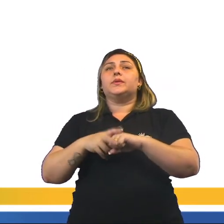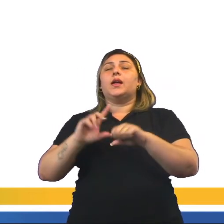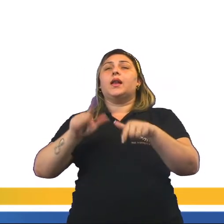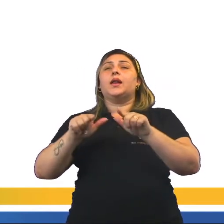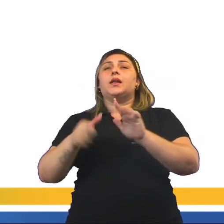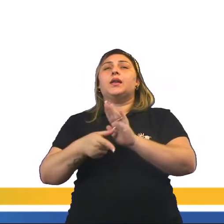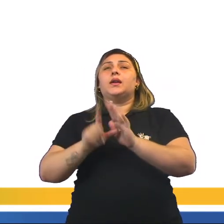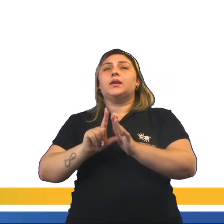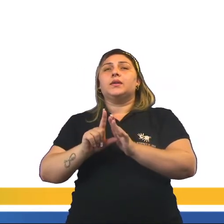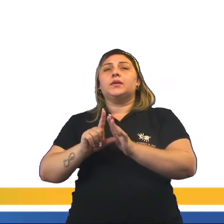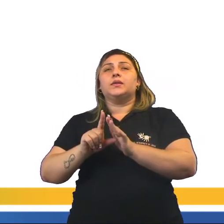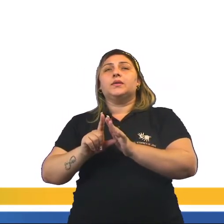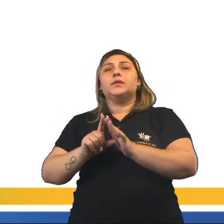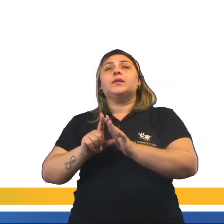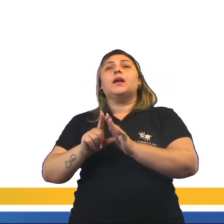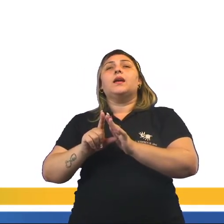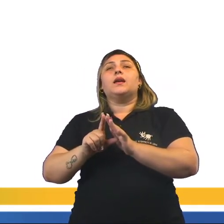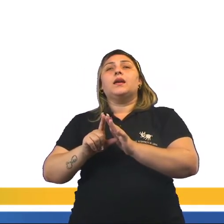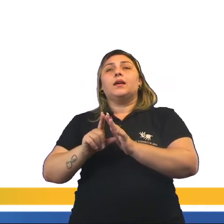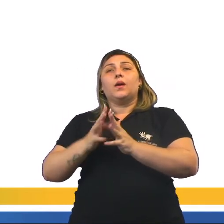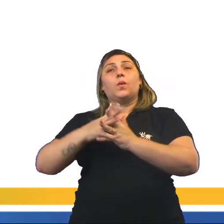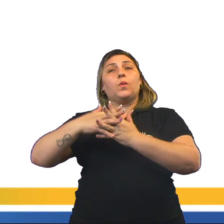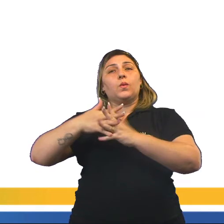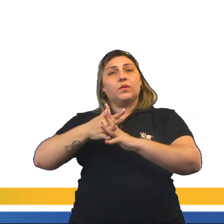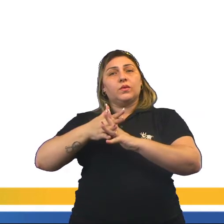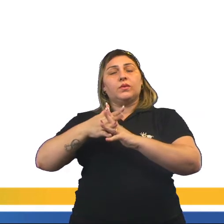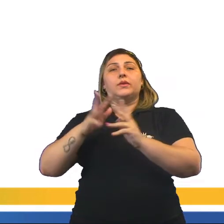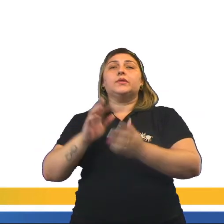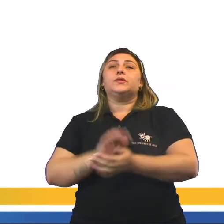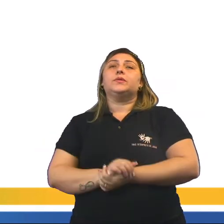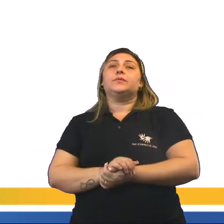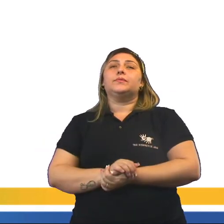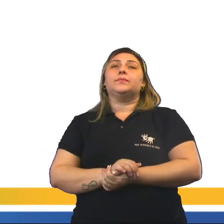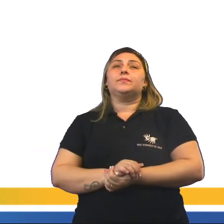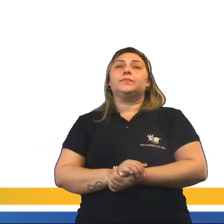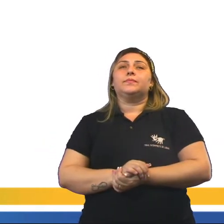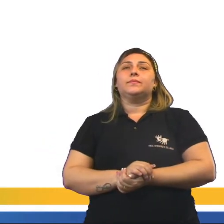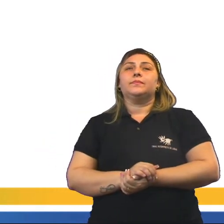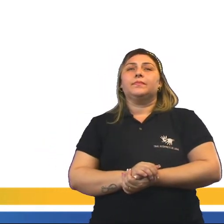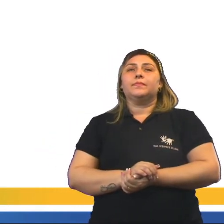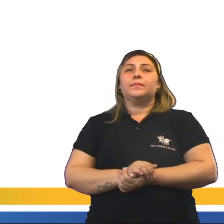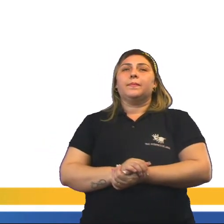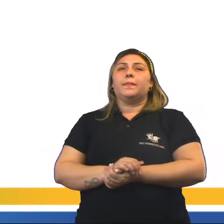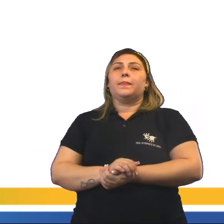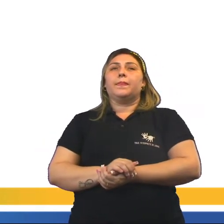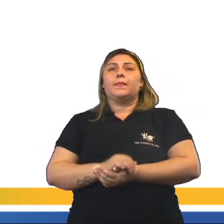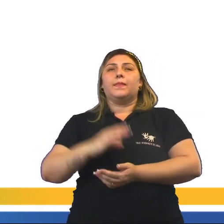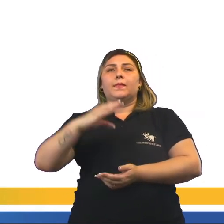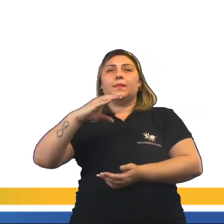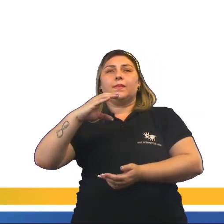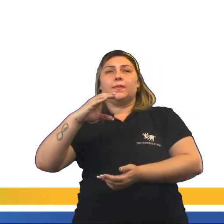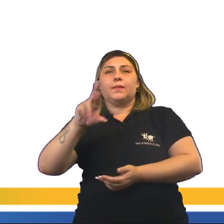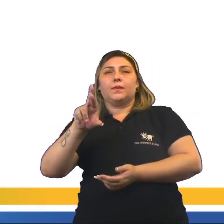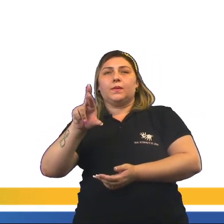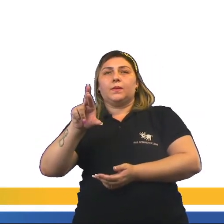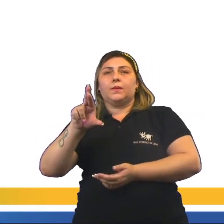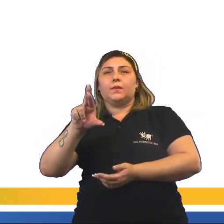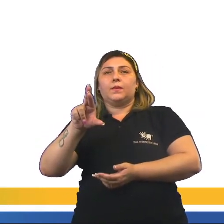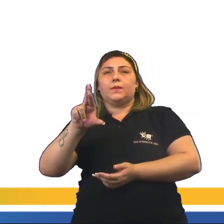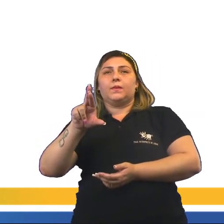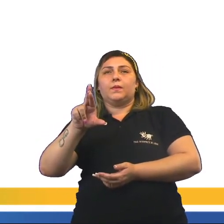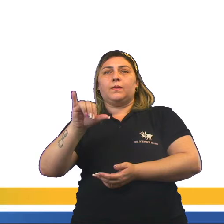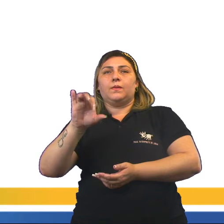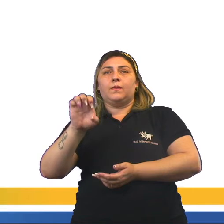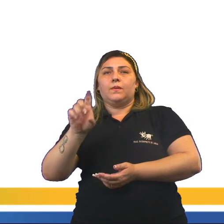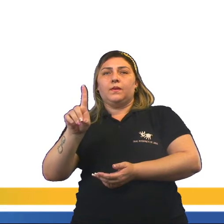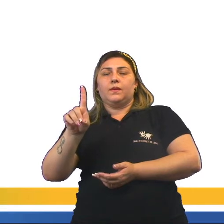vem antes do y é consoante. Então, eu tiro o y, coloco o i e o ED, fica cried. A mesma coisa